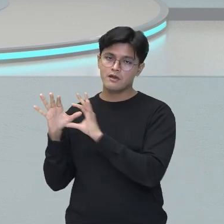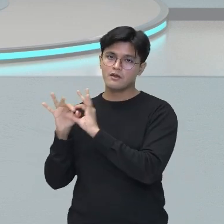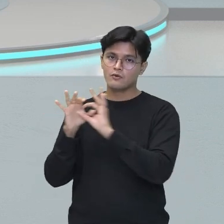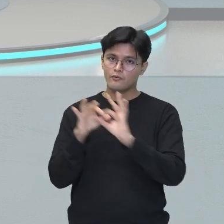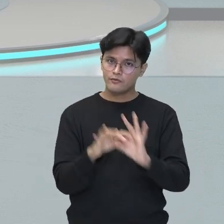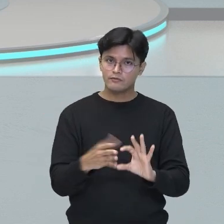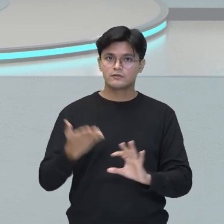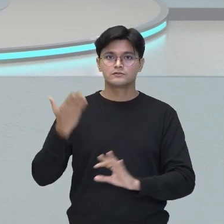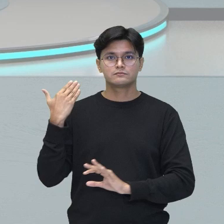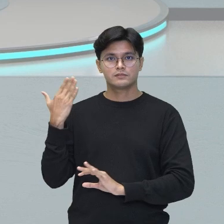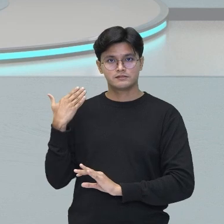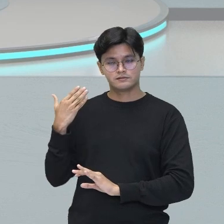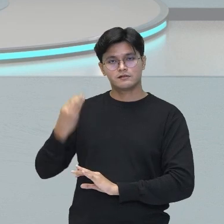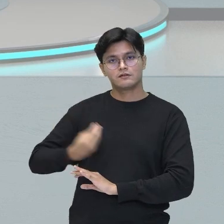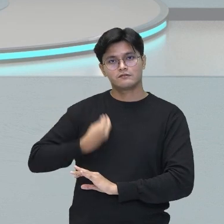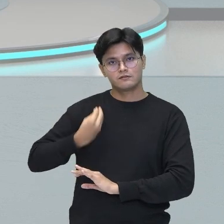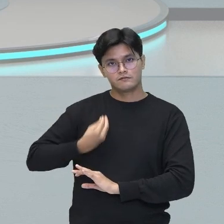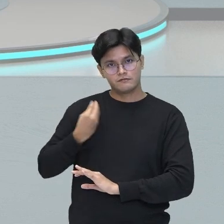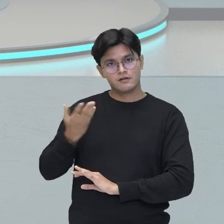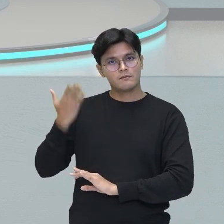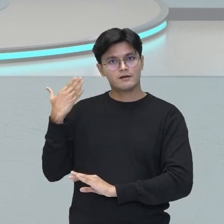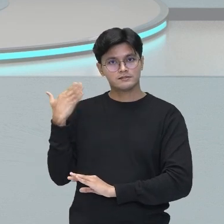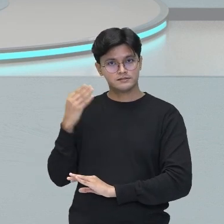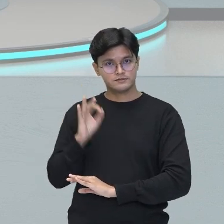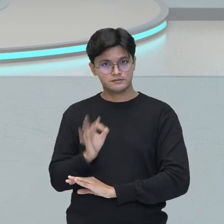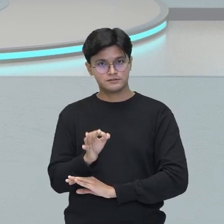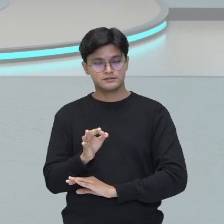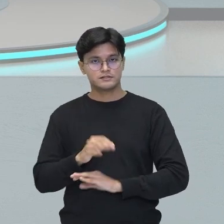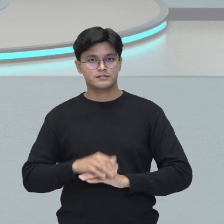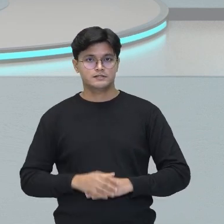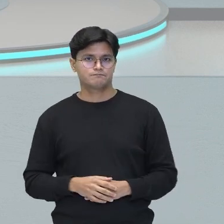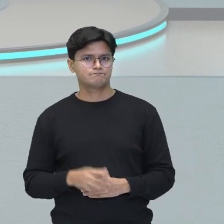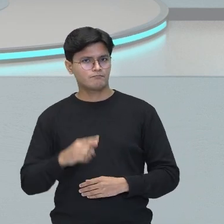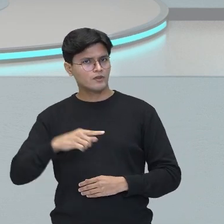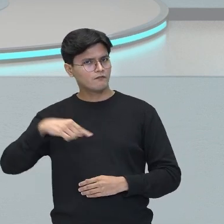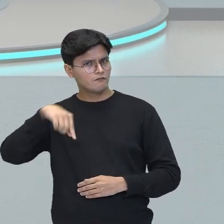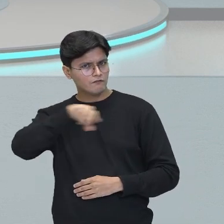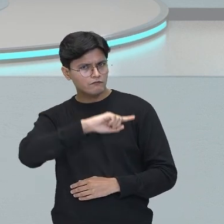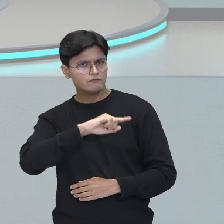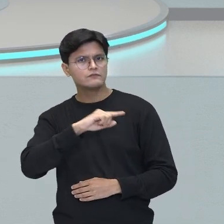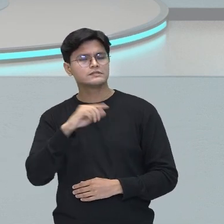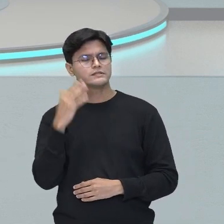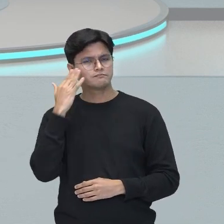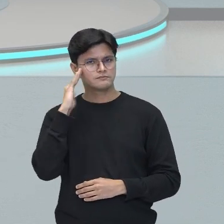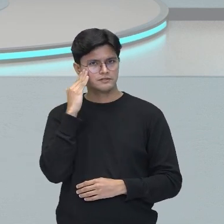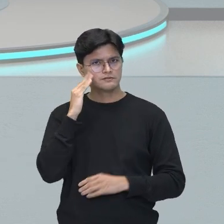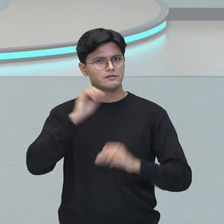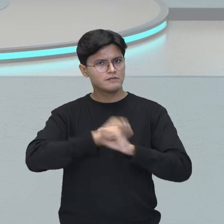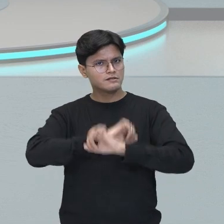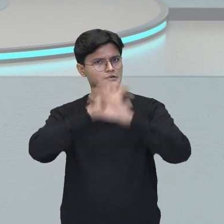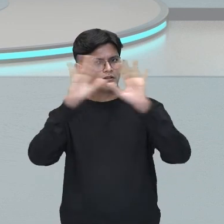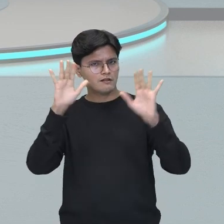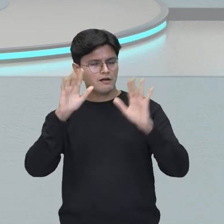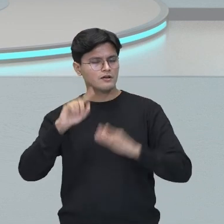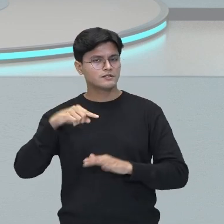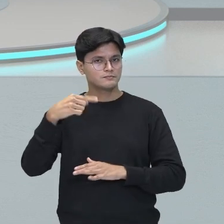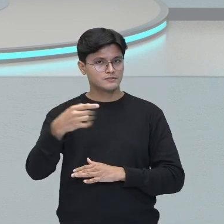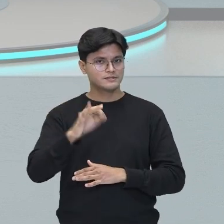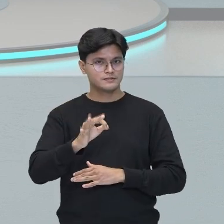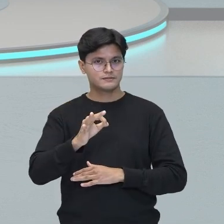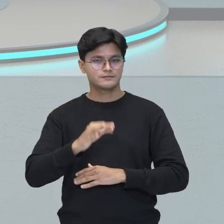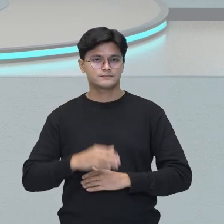vivência da época e você mais lá na frente vai entender melhor do que se trata esta